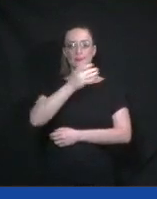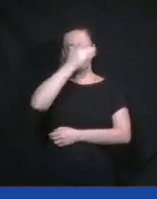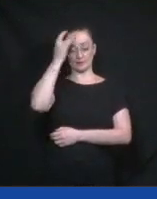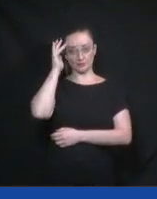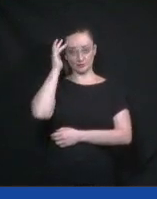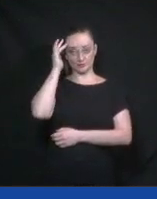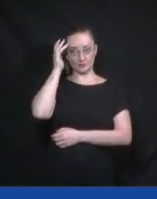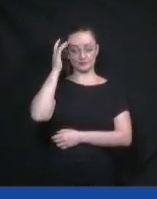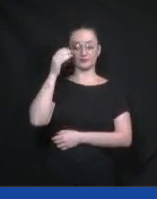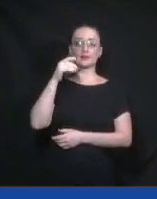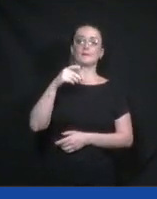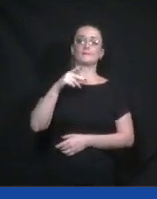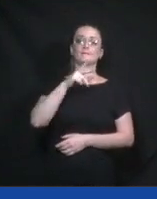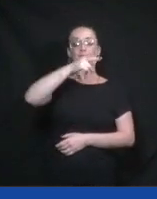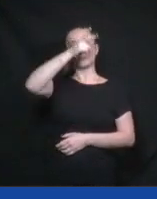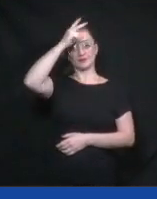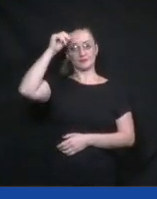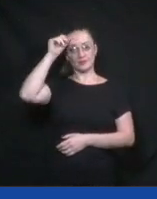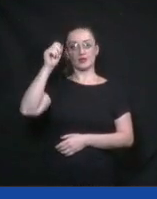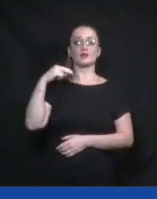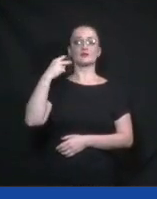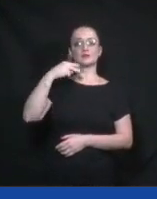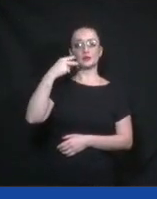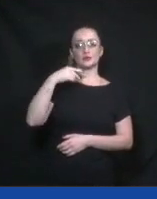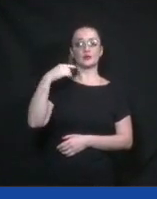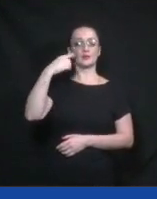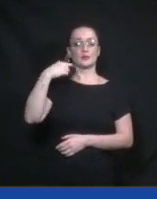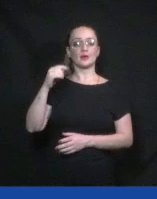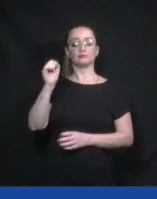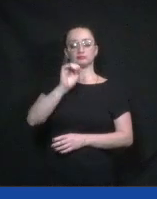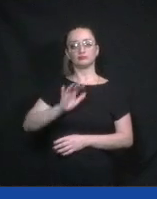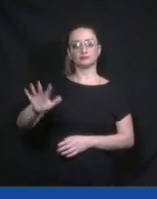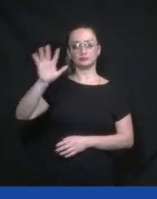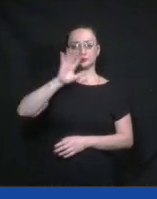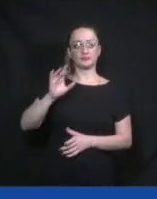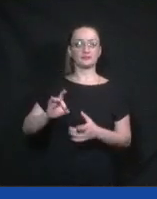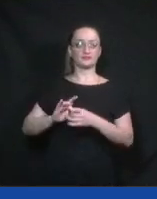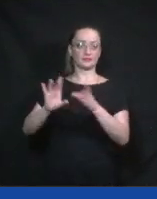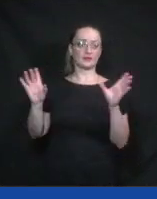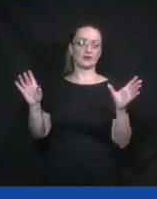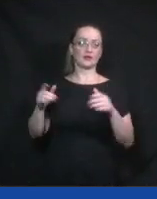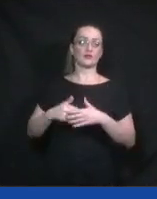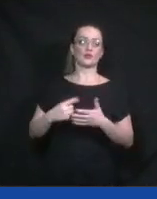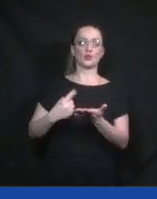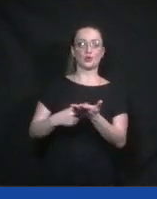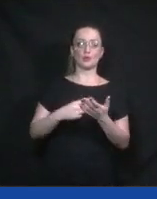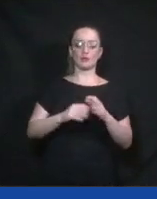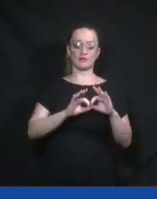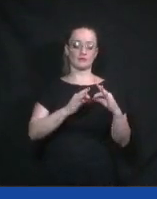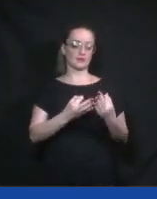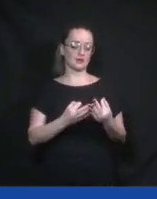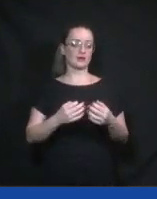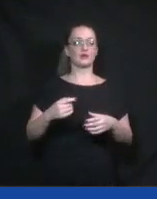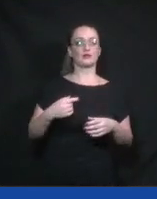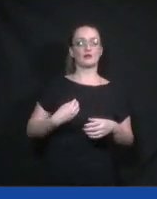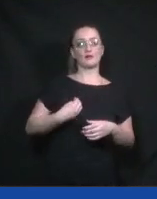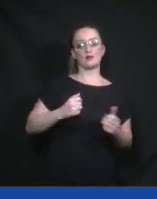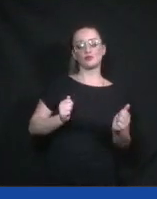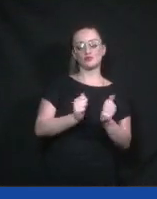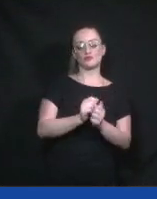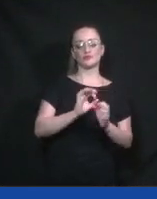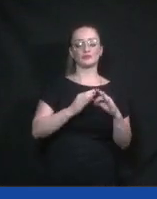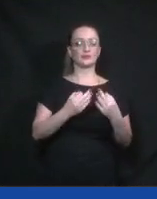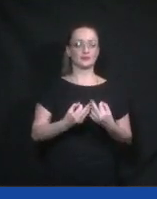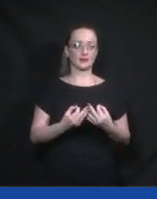pessoas prefeitos vereadores deputados do Brasil inteiro te abre mão muitas vezes do compromisso e familiar da convivência familiar